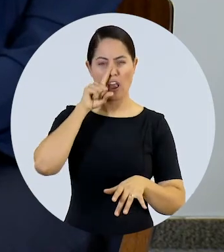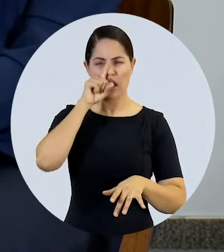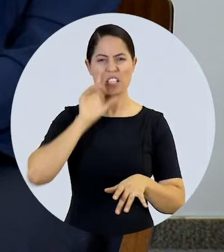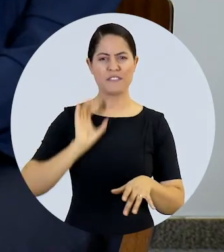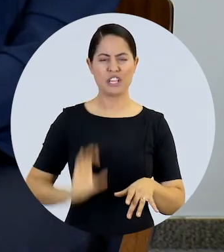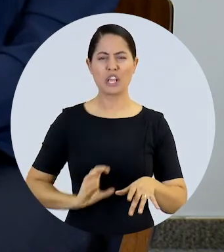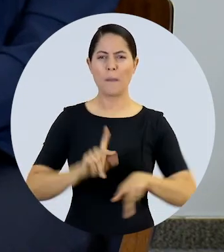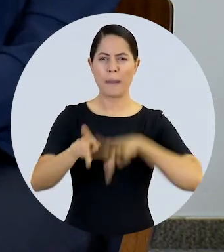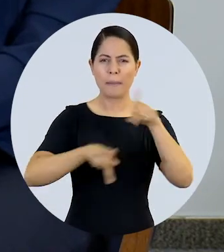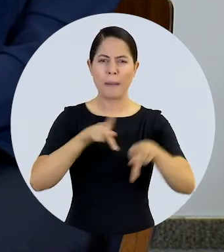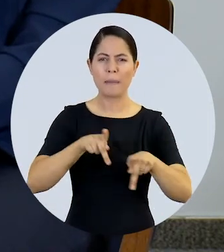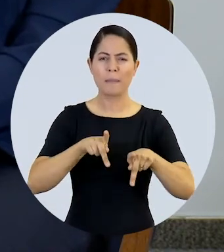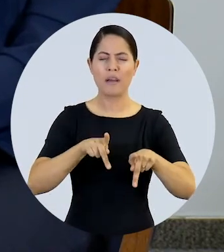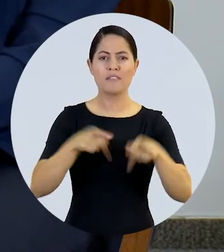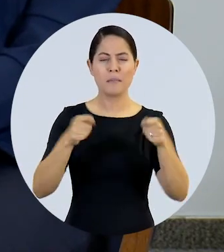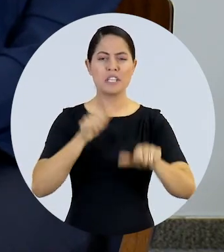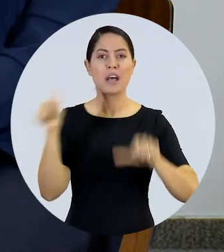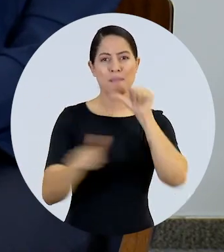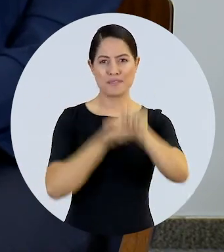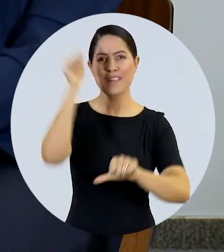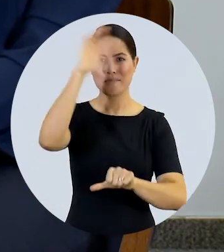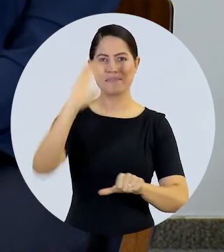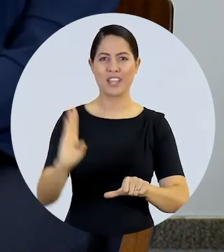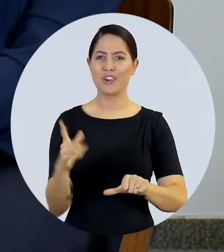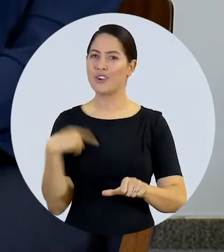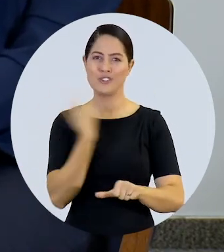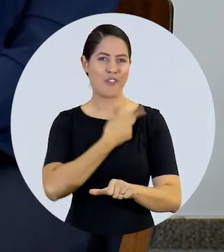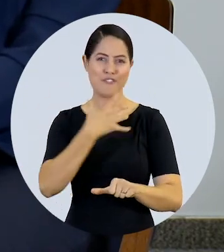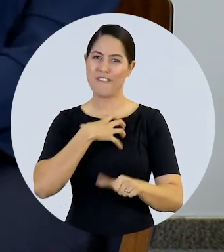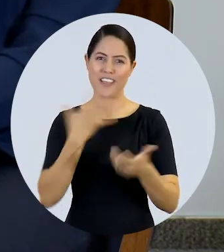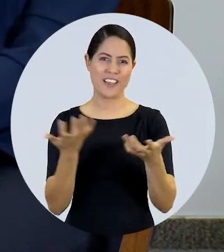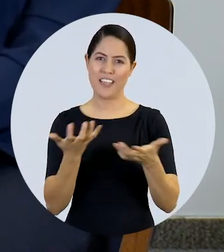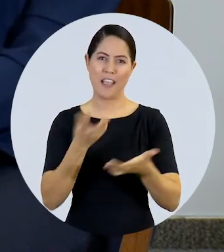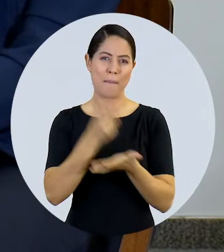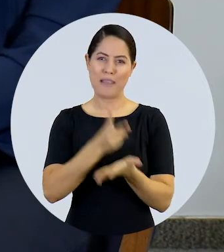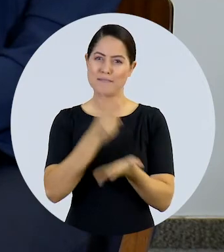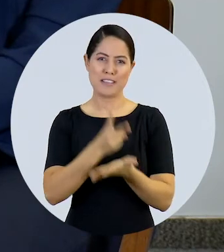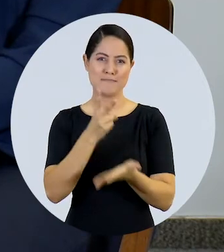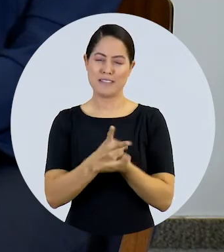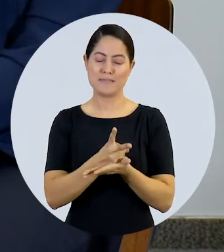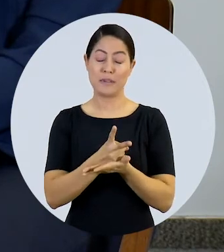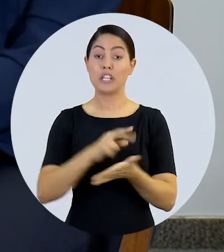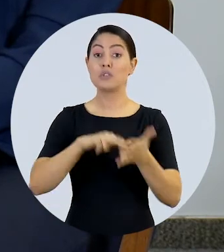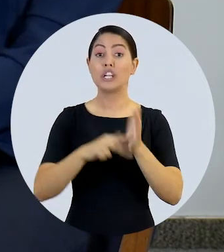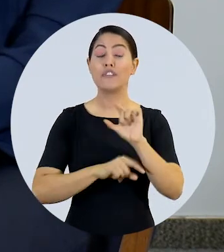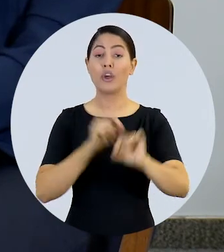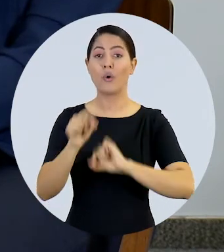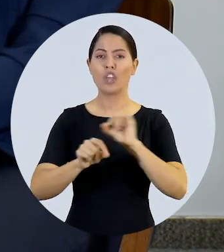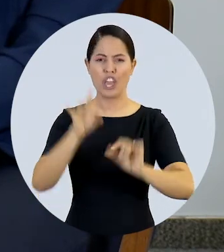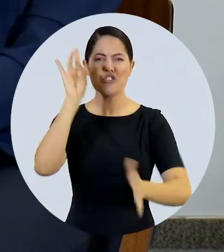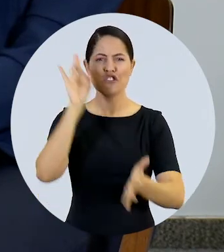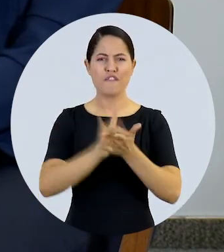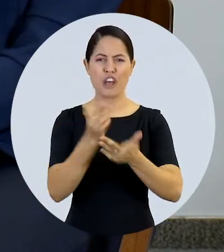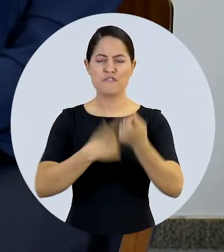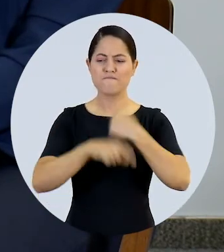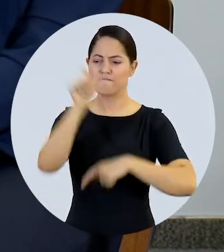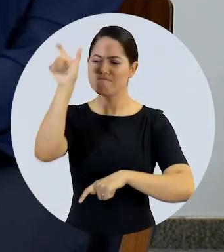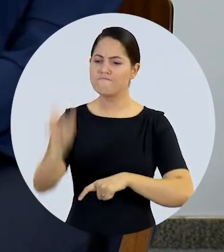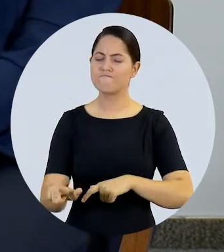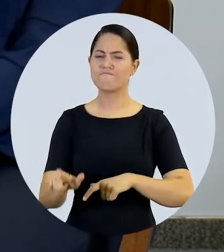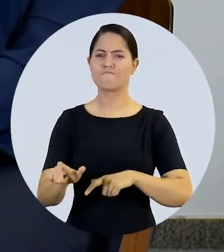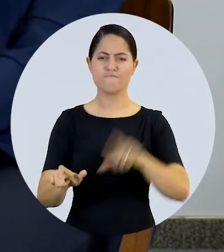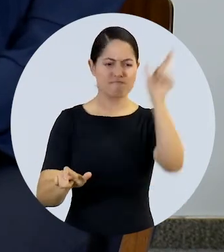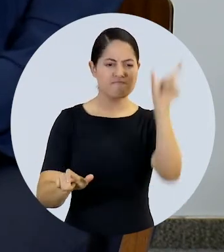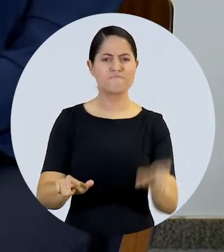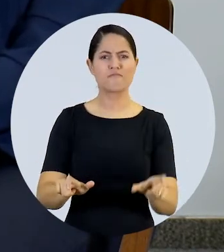estamos passando é uma crise que vai ter que nos deslocar para um outro lugar. Não poderemos ser mais os mesmos. E não ser os mesmos significa reconhecer